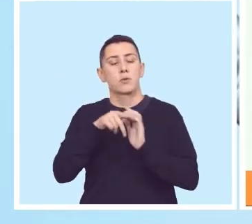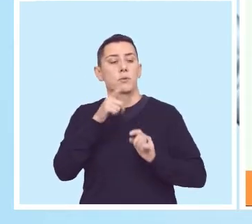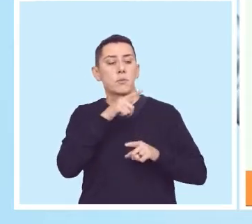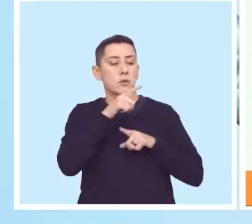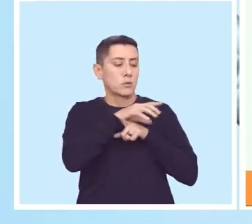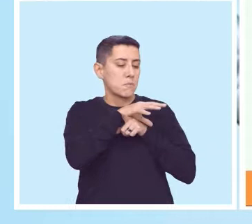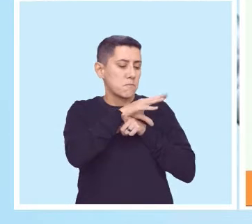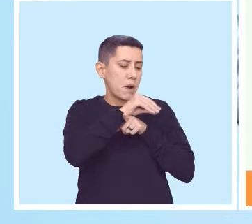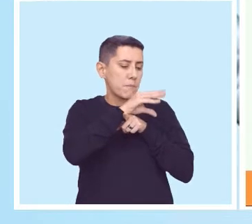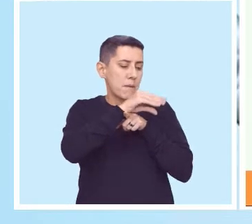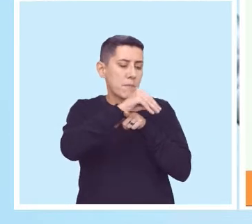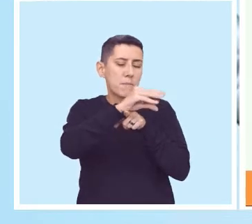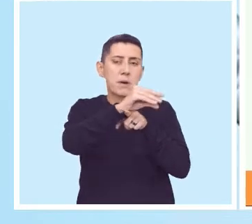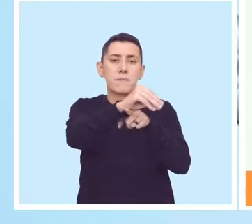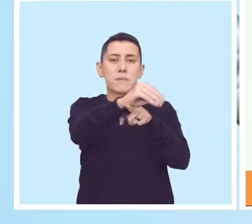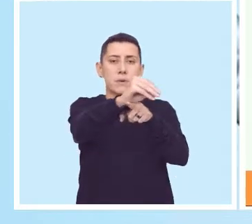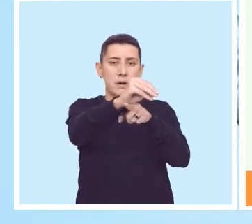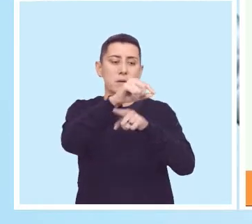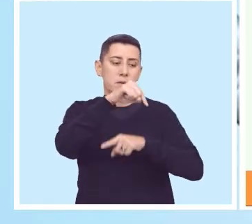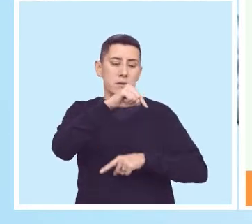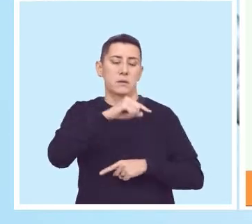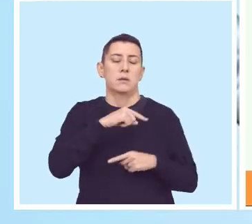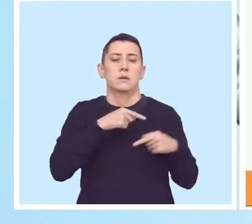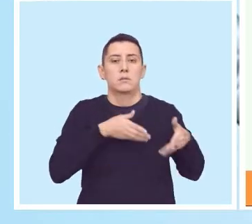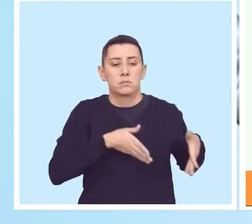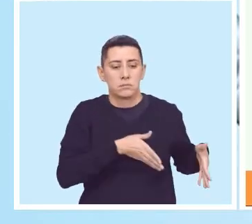captura dessas imagens ao longo